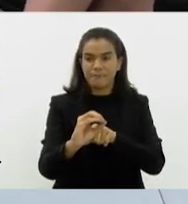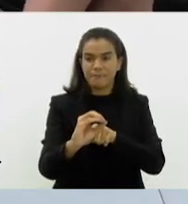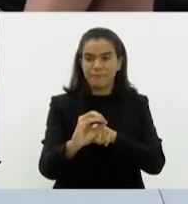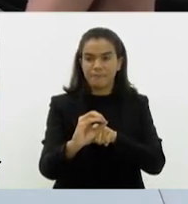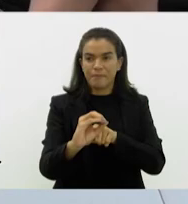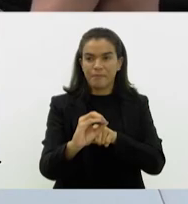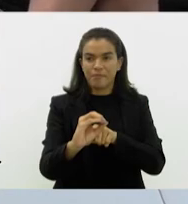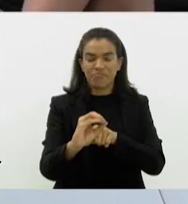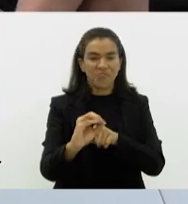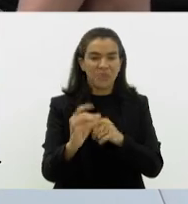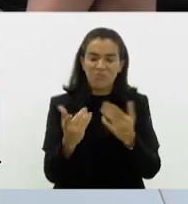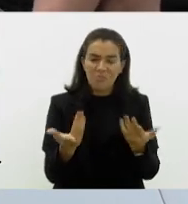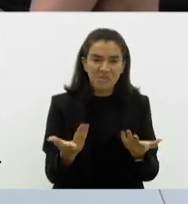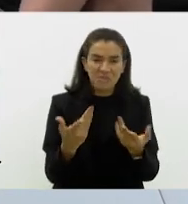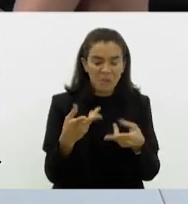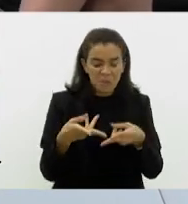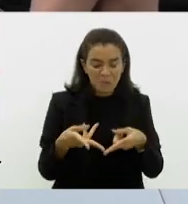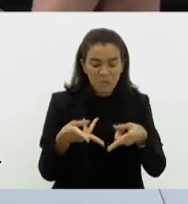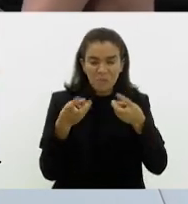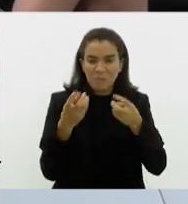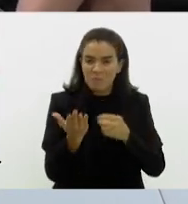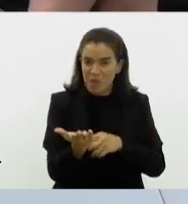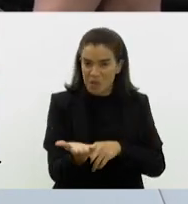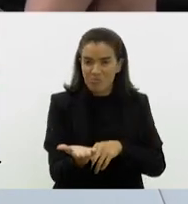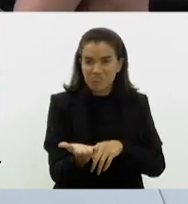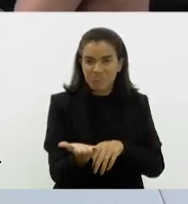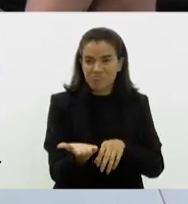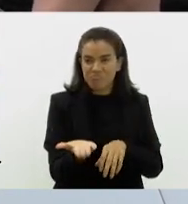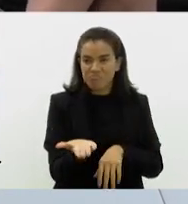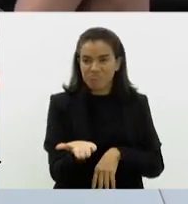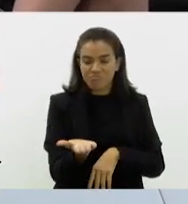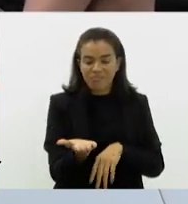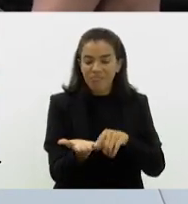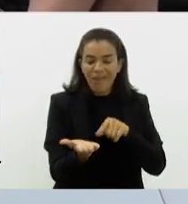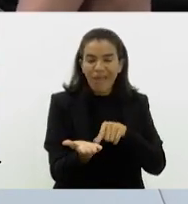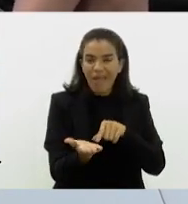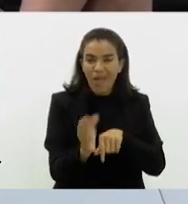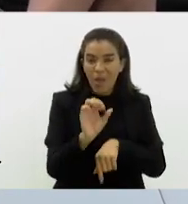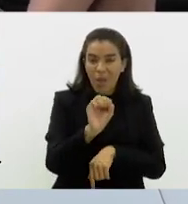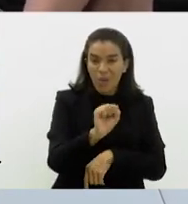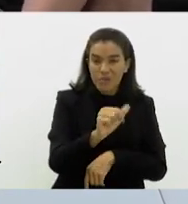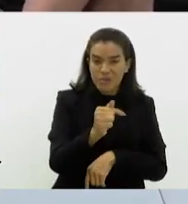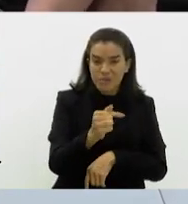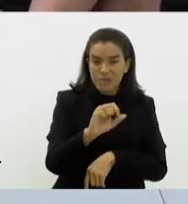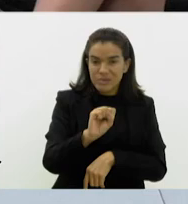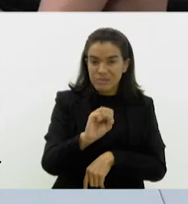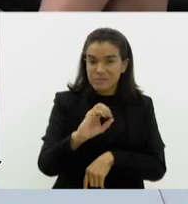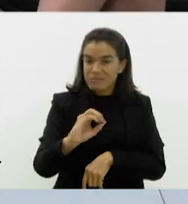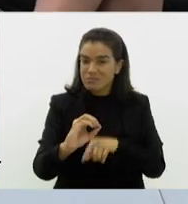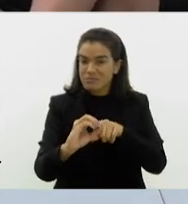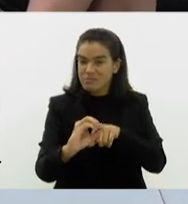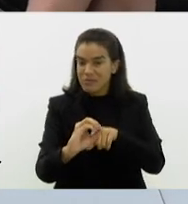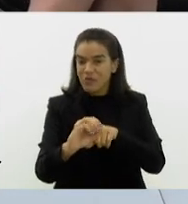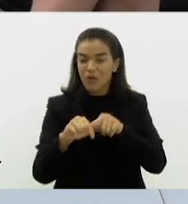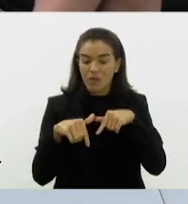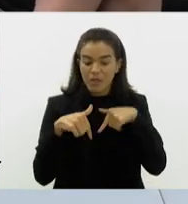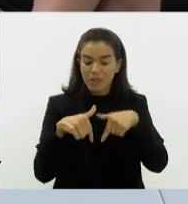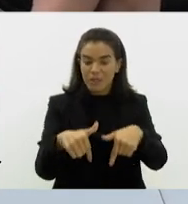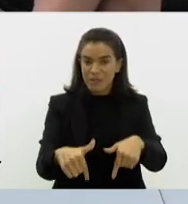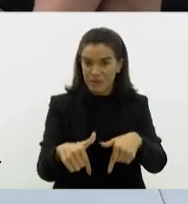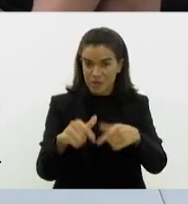Eu não estou verificando aqui, né, porque eu peguei agora, se a Lei 8780 foi de iniciativa